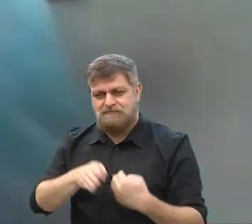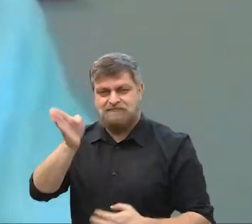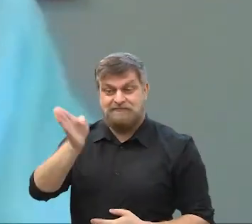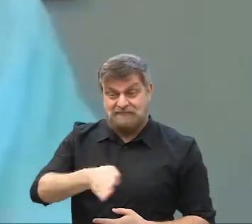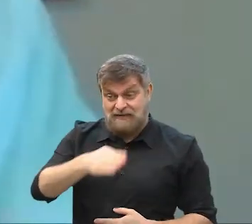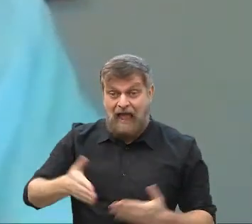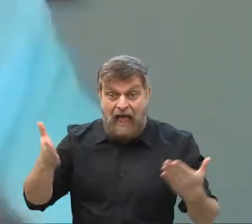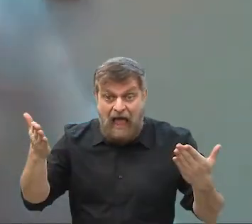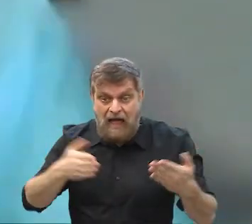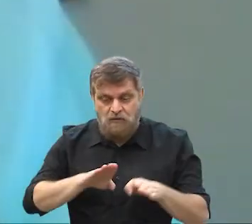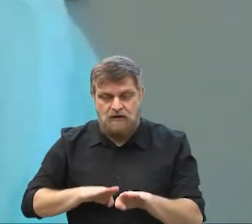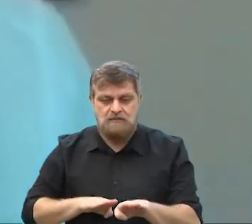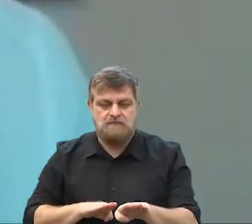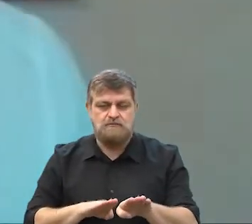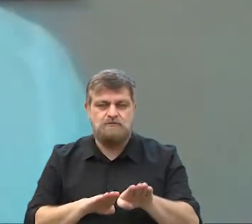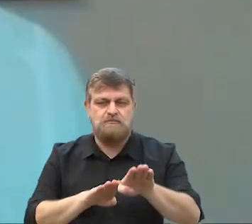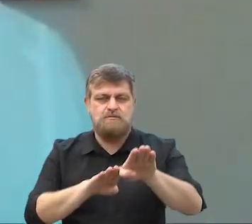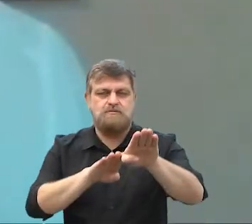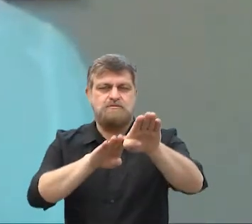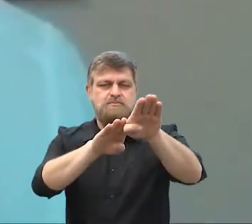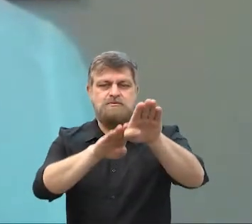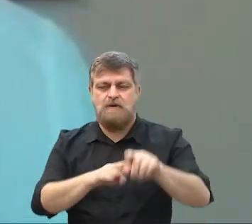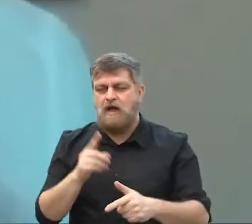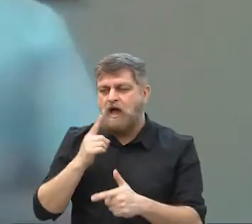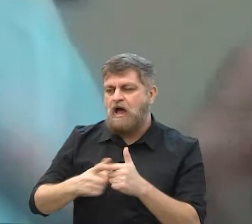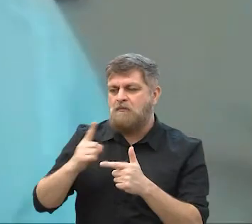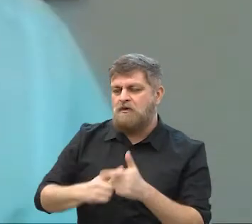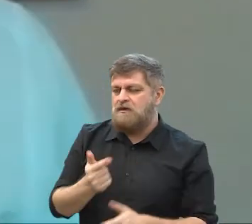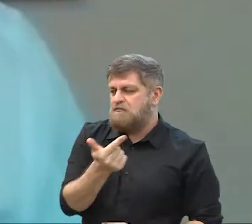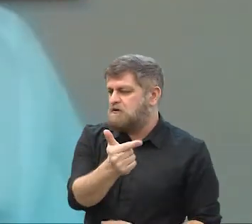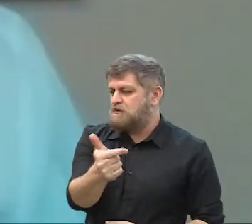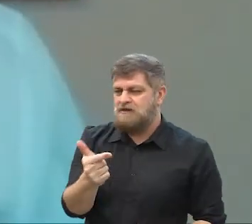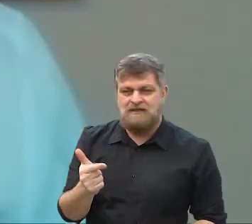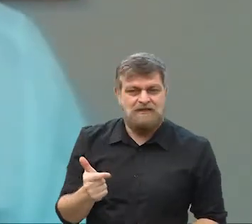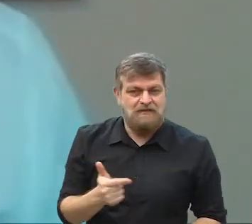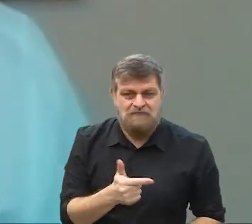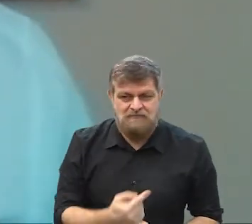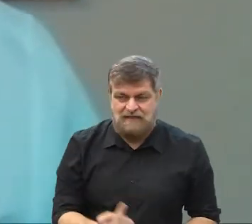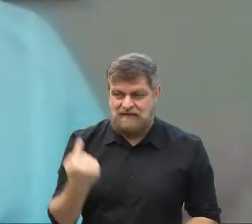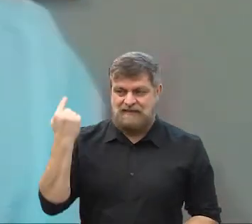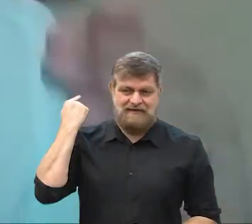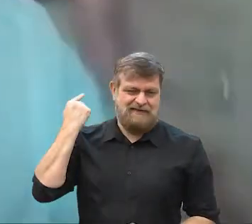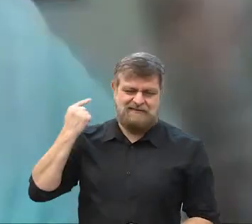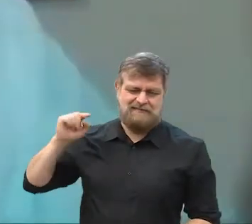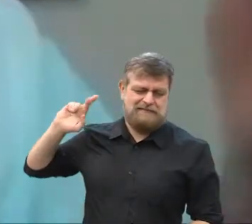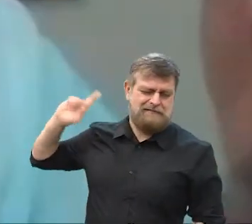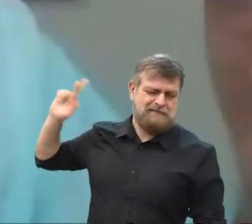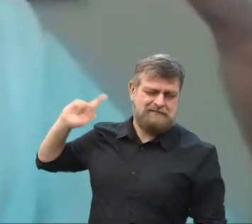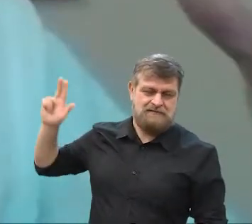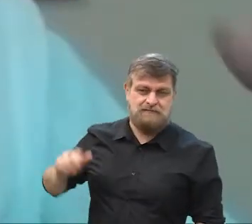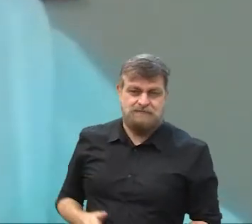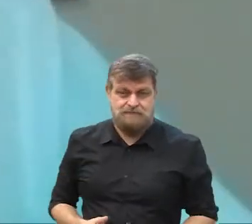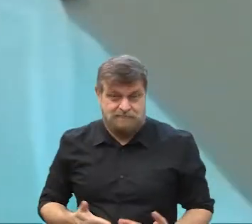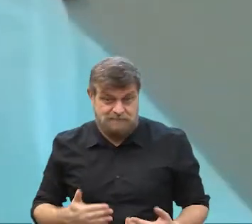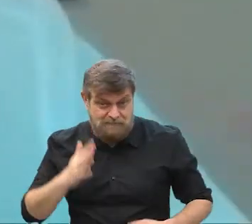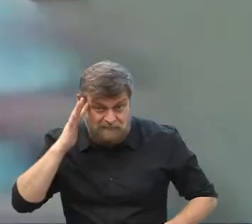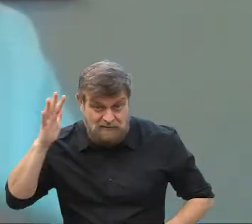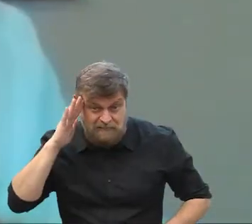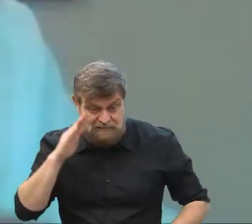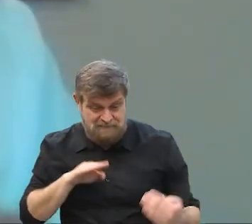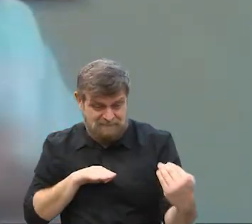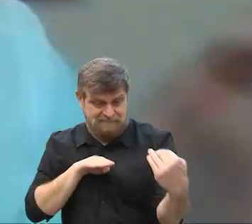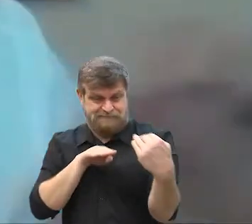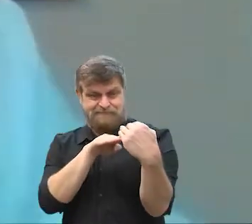pode estacionar dos dois lados, que não há mais o problema que acarretava. Imagina um carro subindo e um